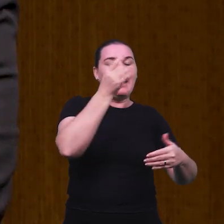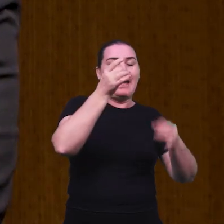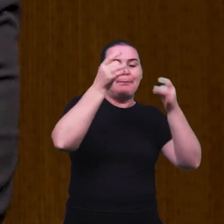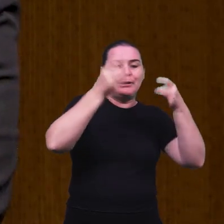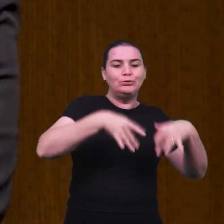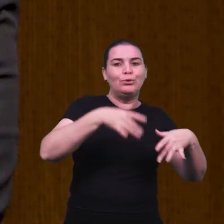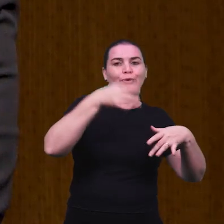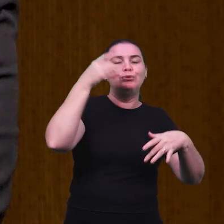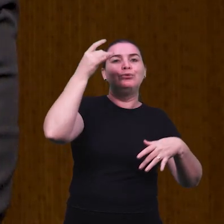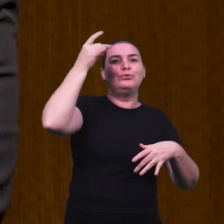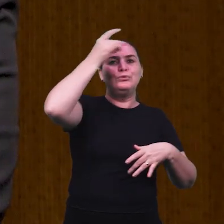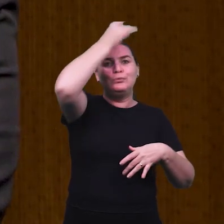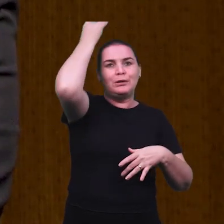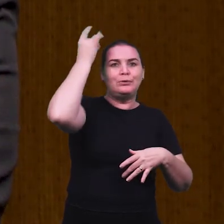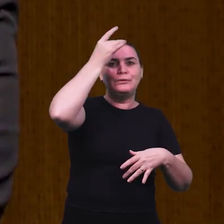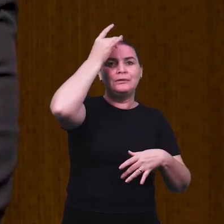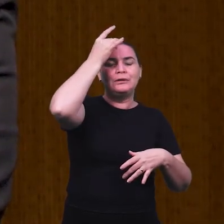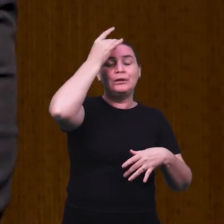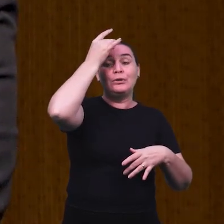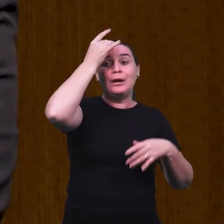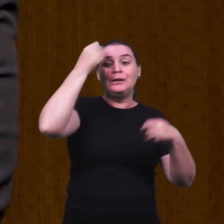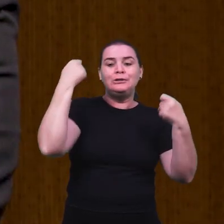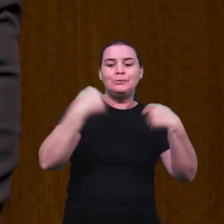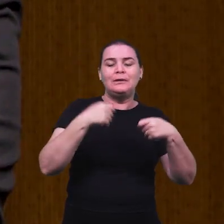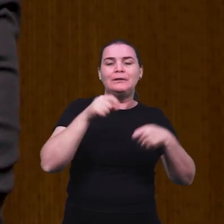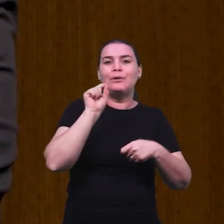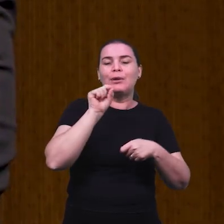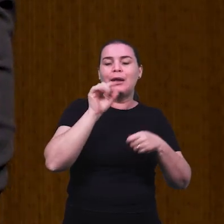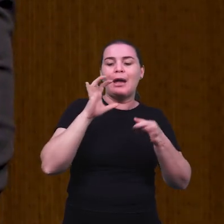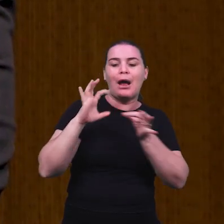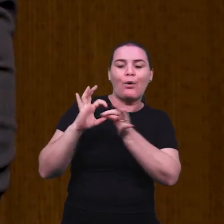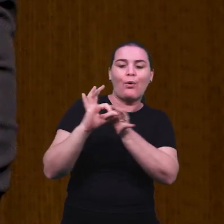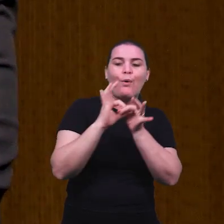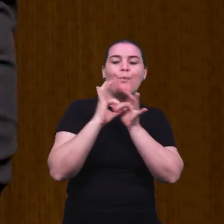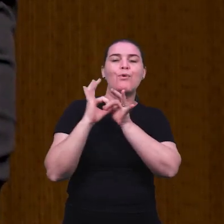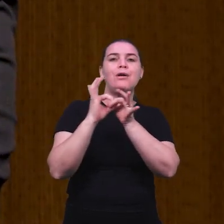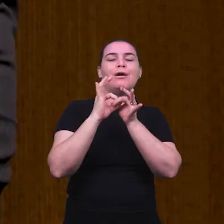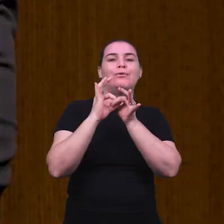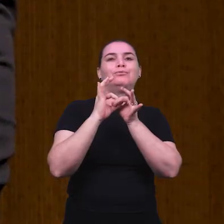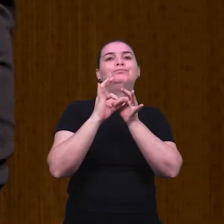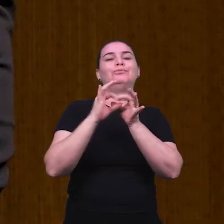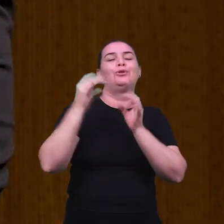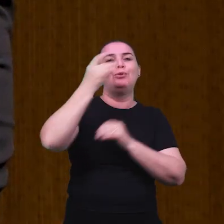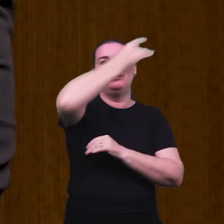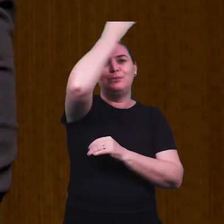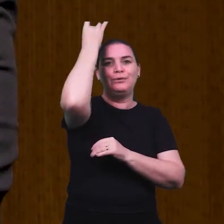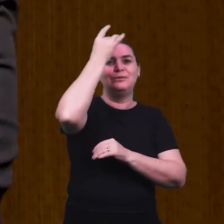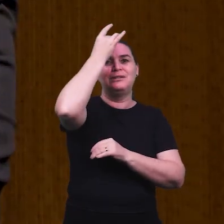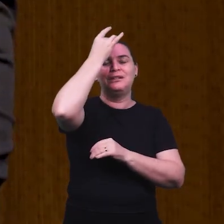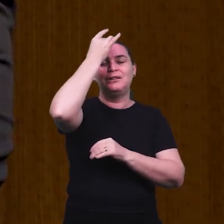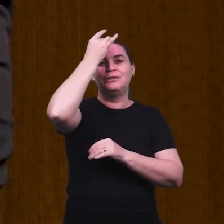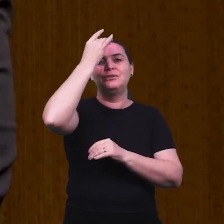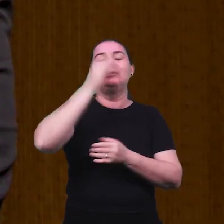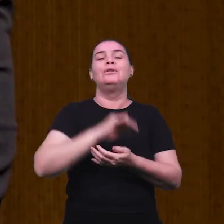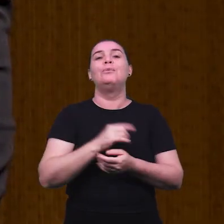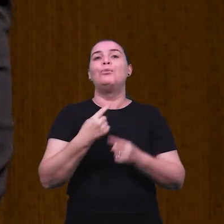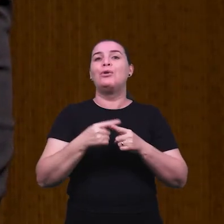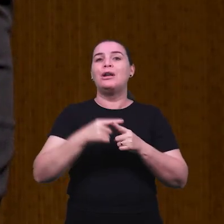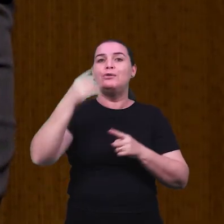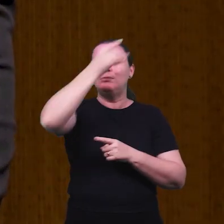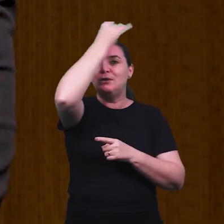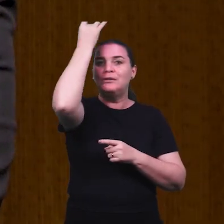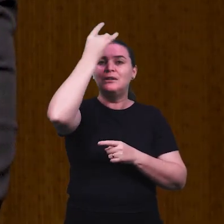exatamente termos a comunhão com o Senhor através do seu Espírito Santo. Porque é o Espírito Santo que revela que Jesus está